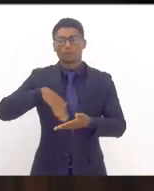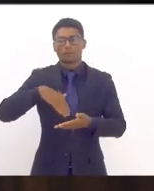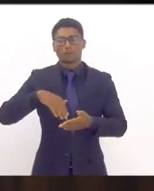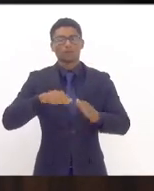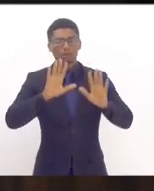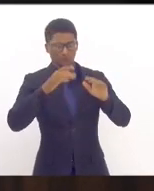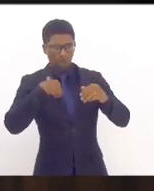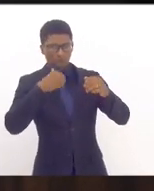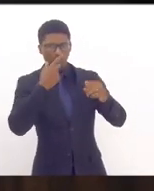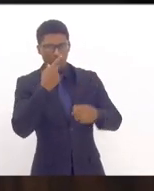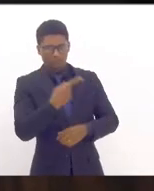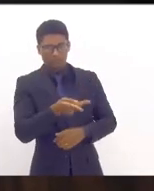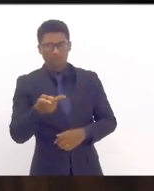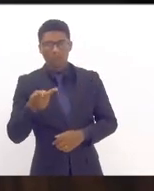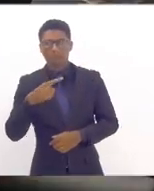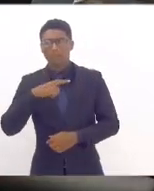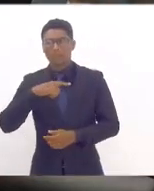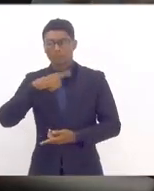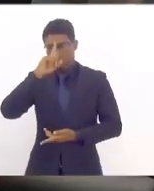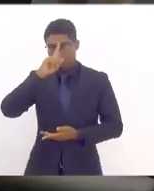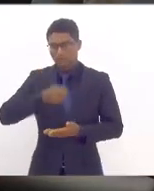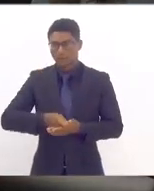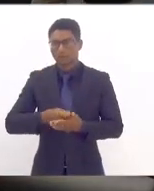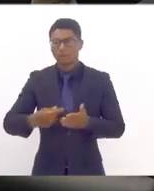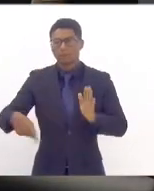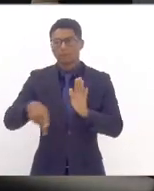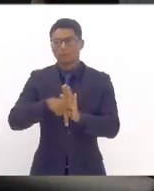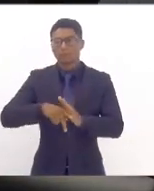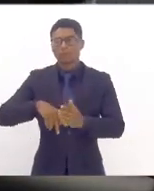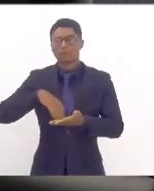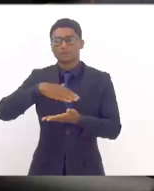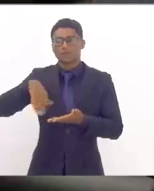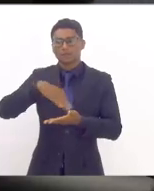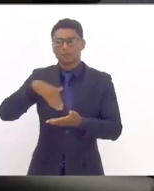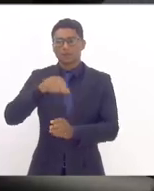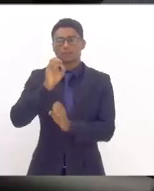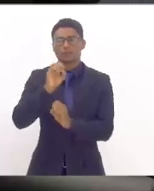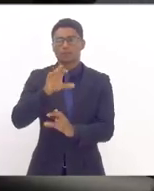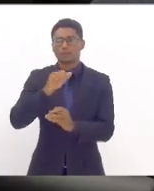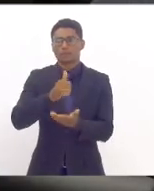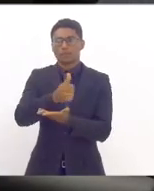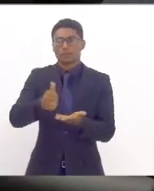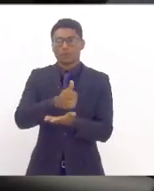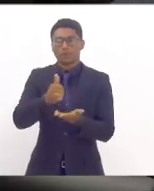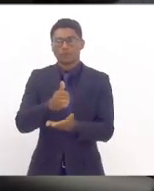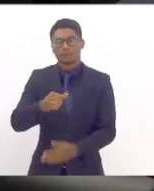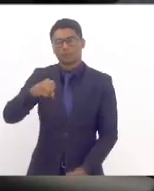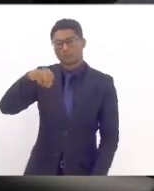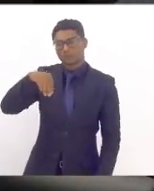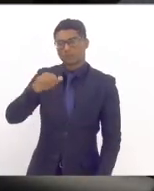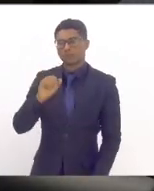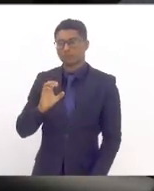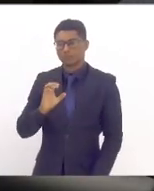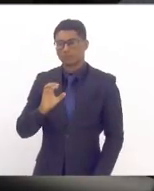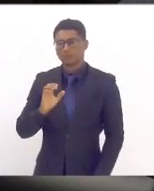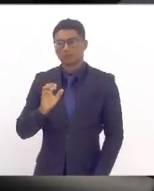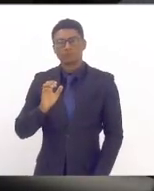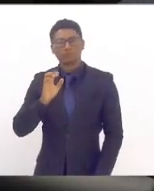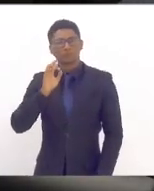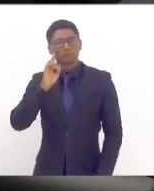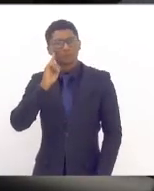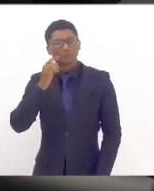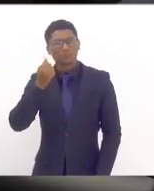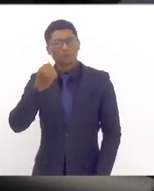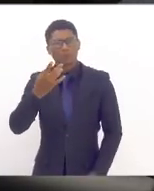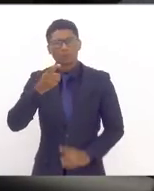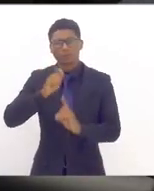favor teve uma resolução da Secretaria de Educação Básica do MEC agora 1413